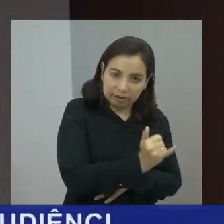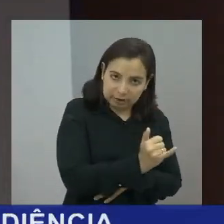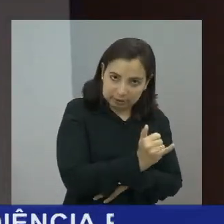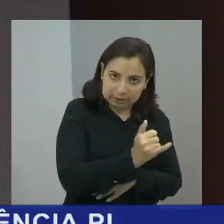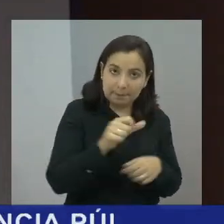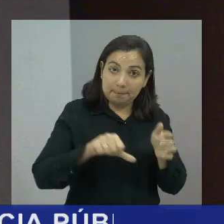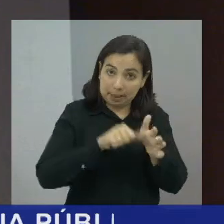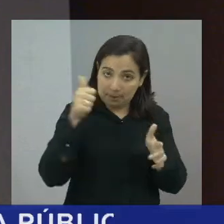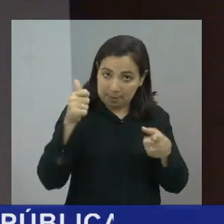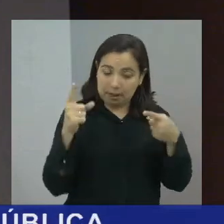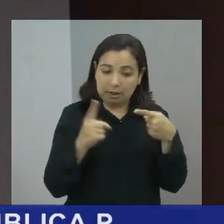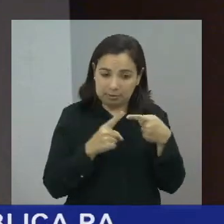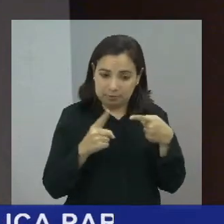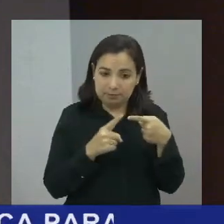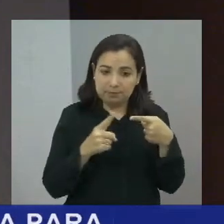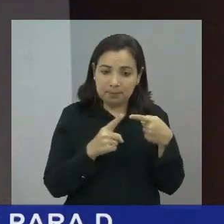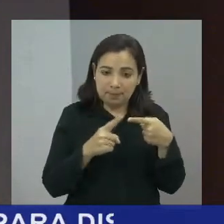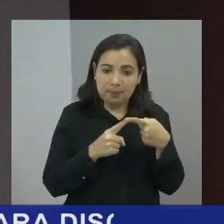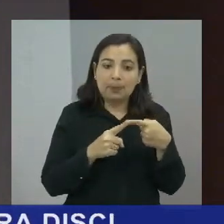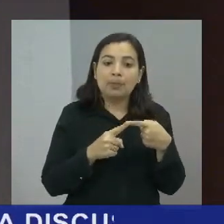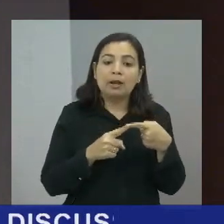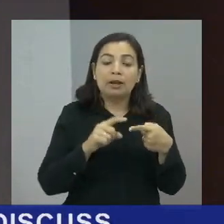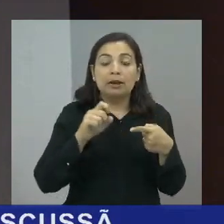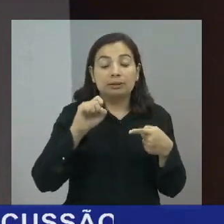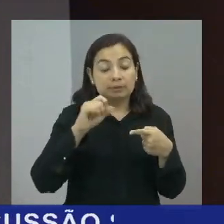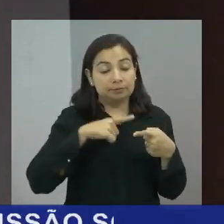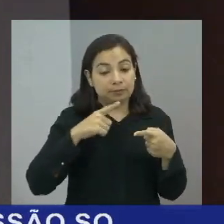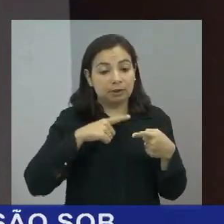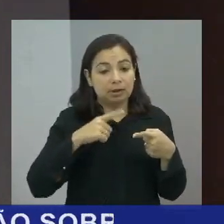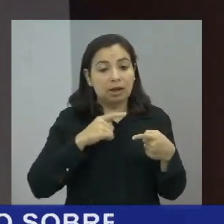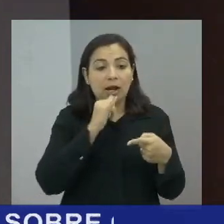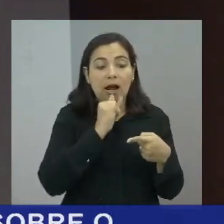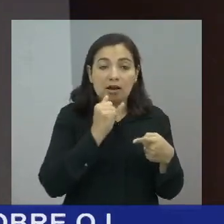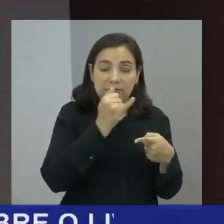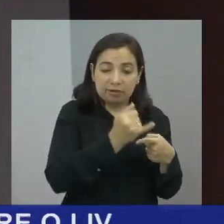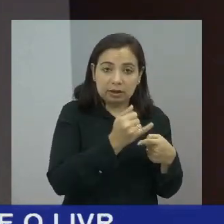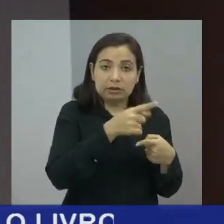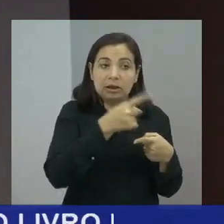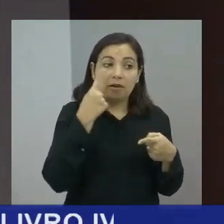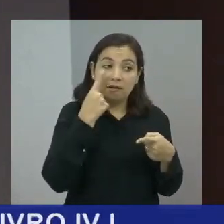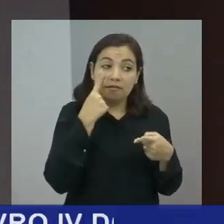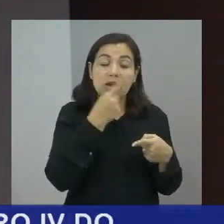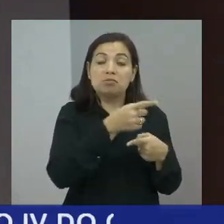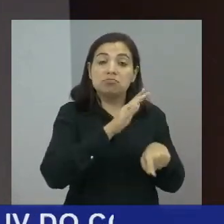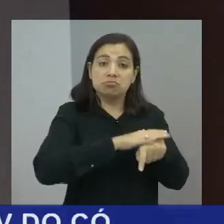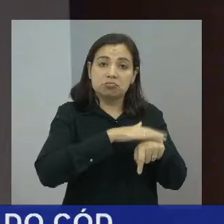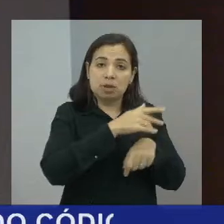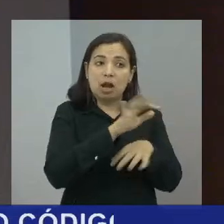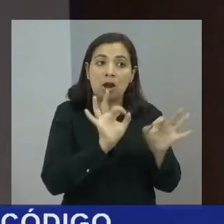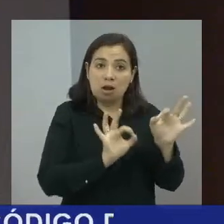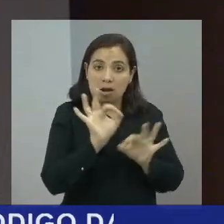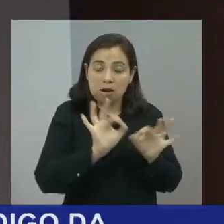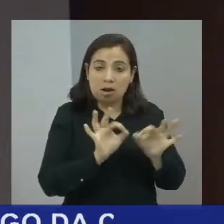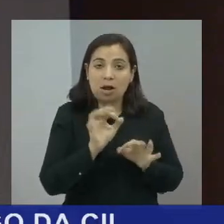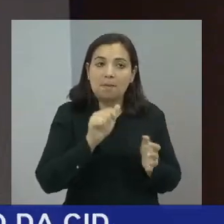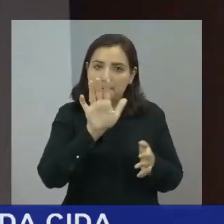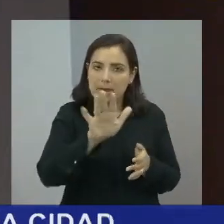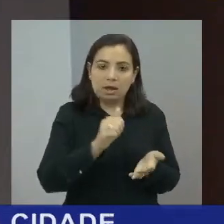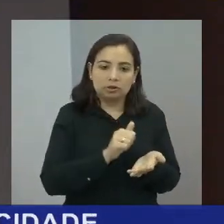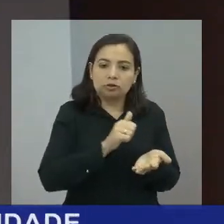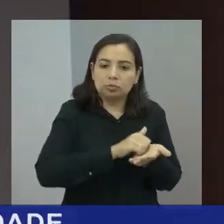infração leve, comportando, portanto, a advertência, haverá a possibilidade de regularização sem aplicação